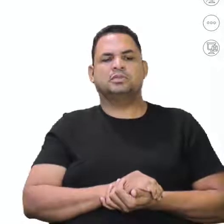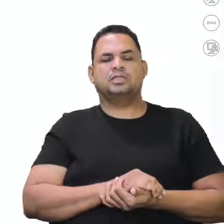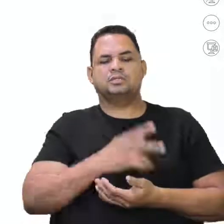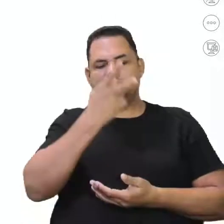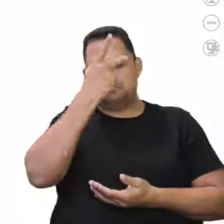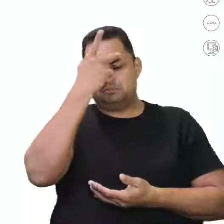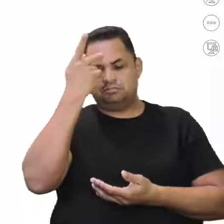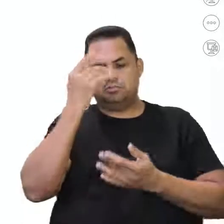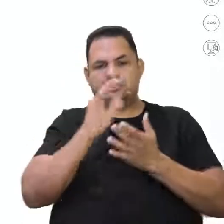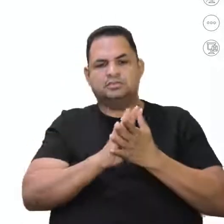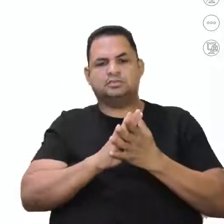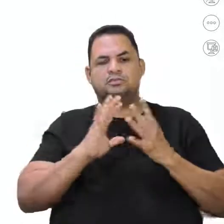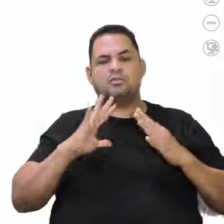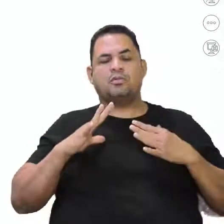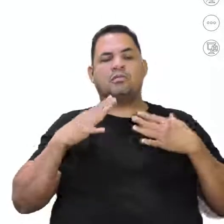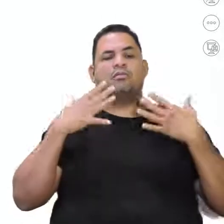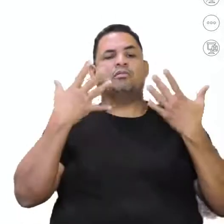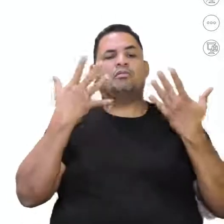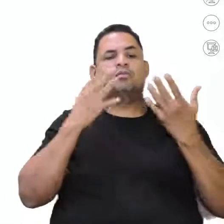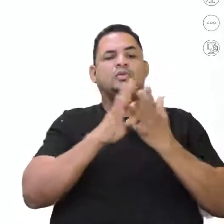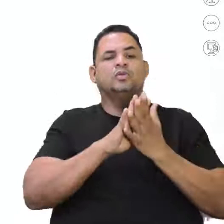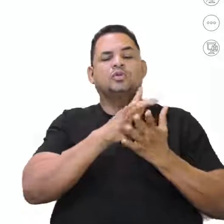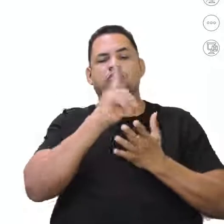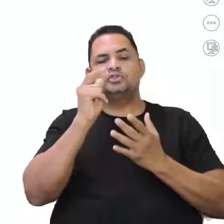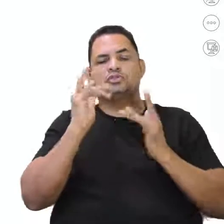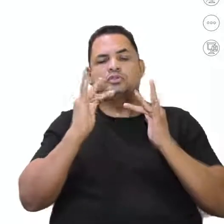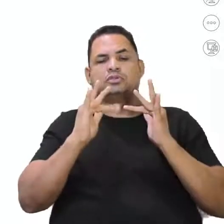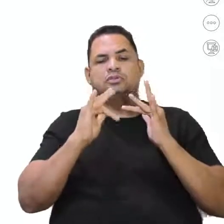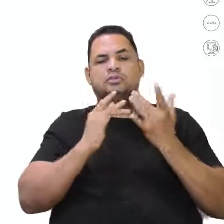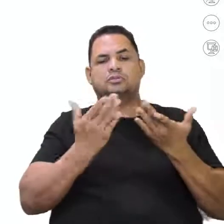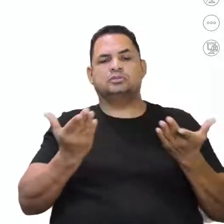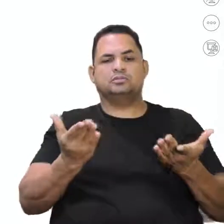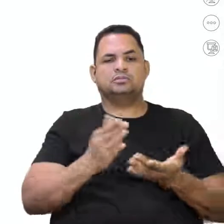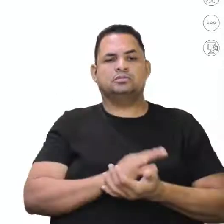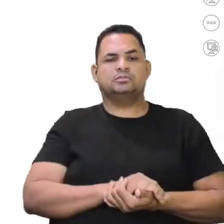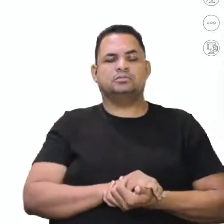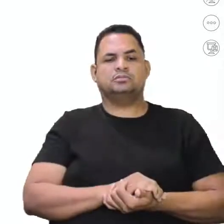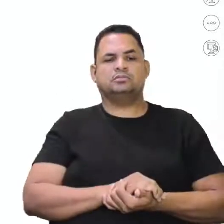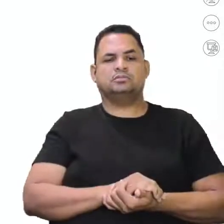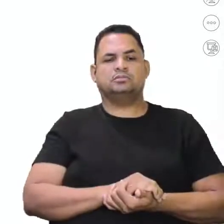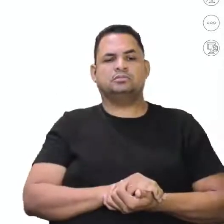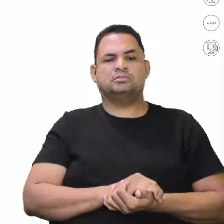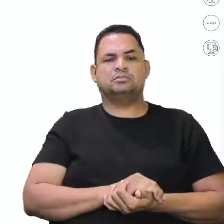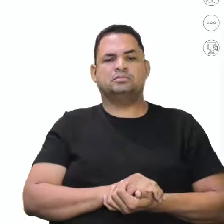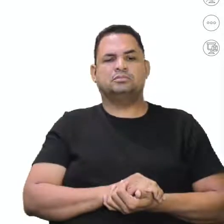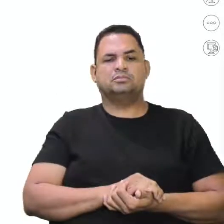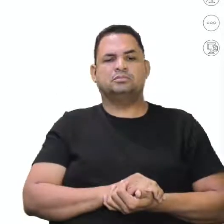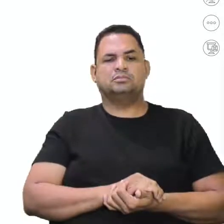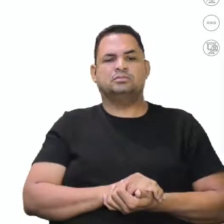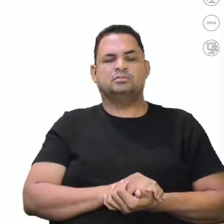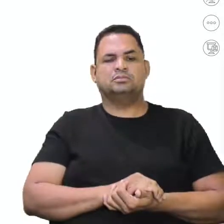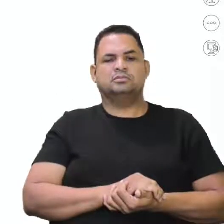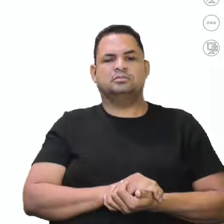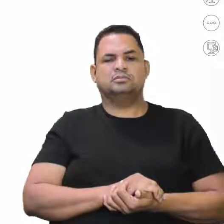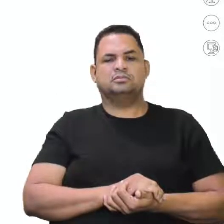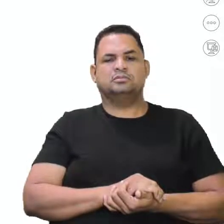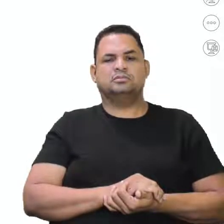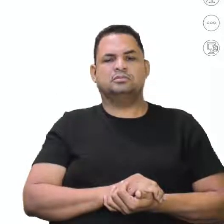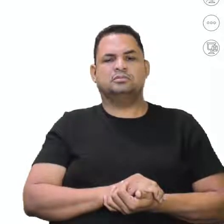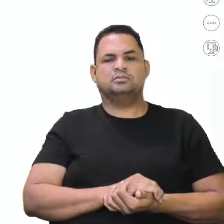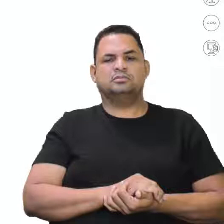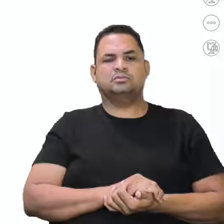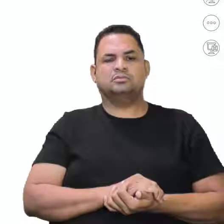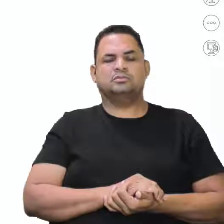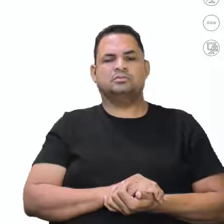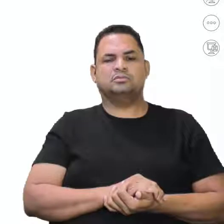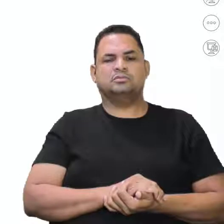do mundo celebram o Dia dos Namorados. So, ou on the other hand,